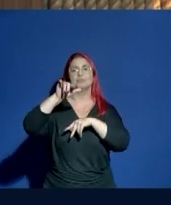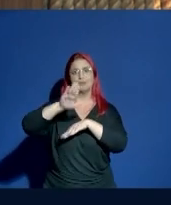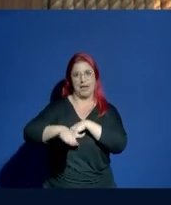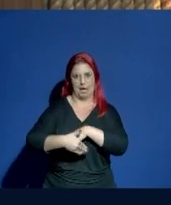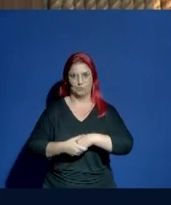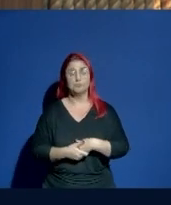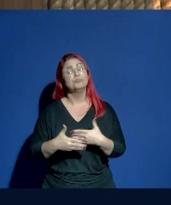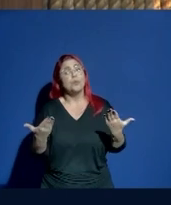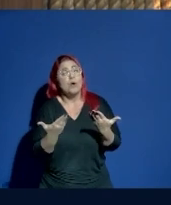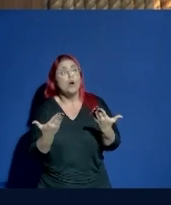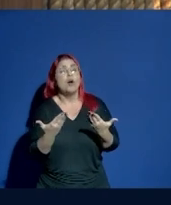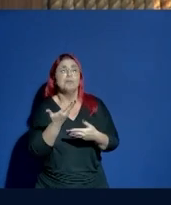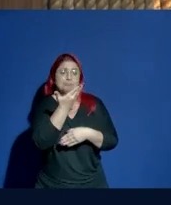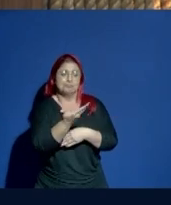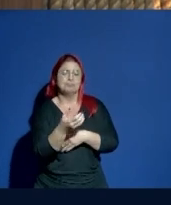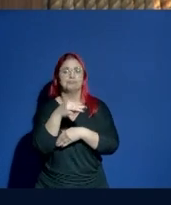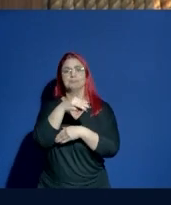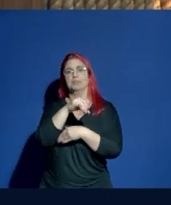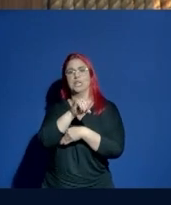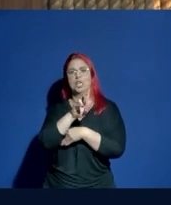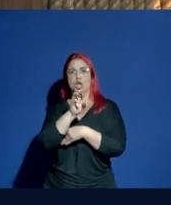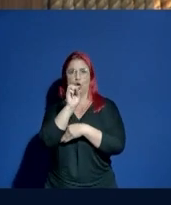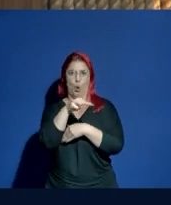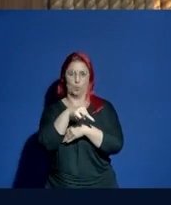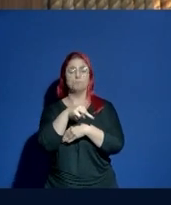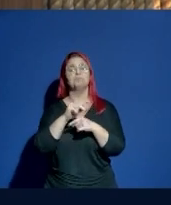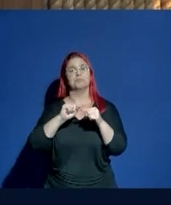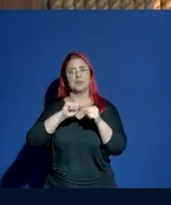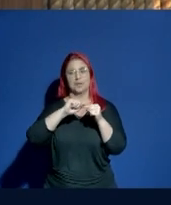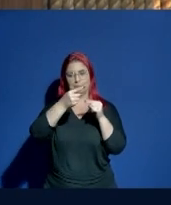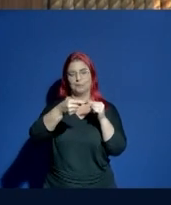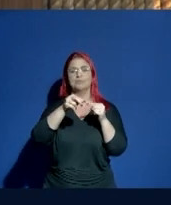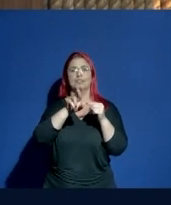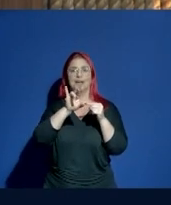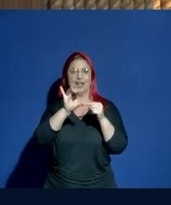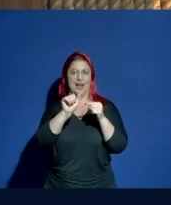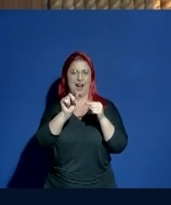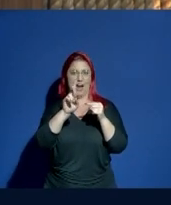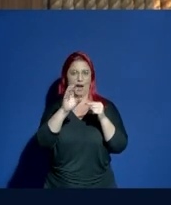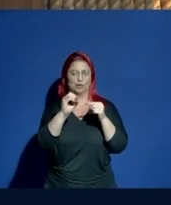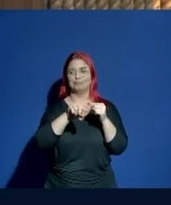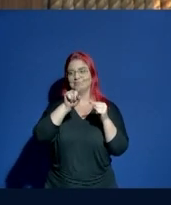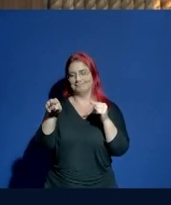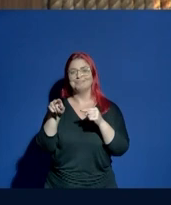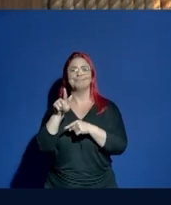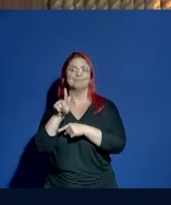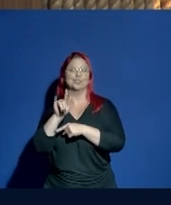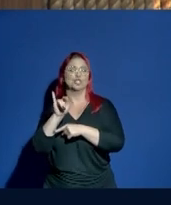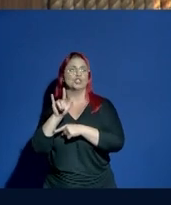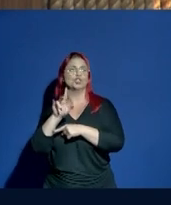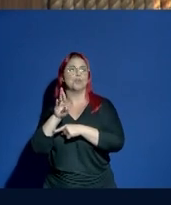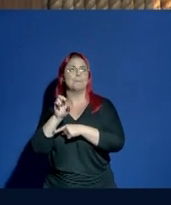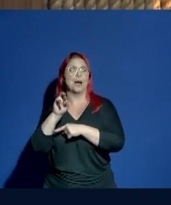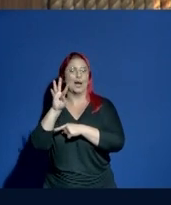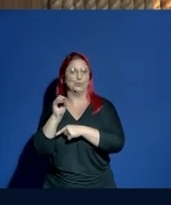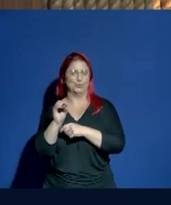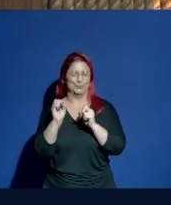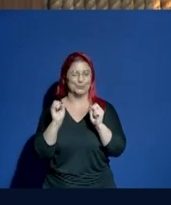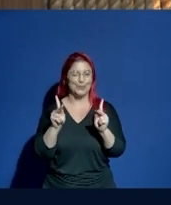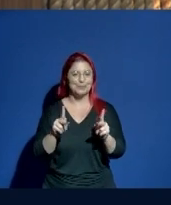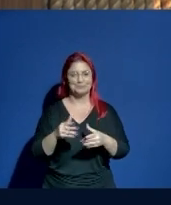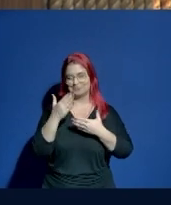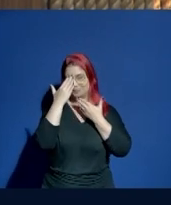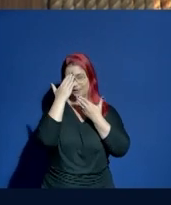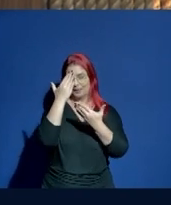vocês, talvez começar com o Miron, e depois a gente pode passar para o Ricardo e para o Gilberto para falar desses grandes temas do momento.